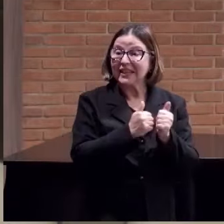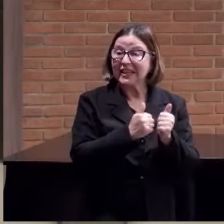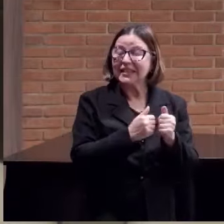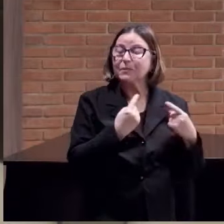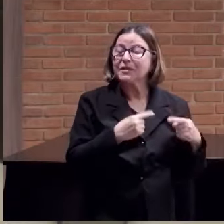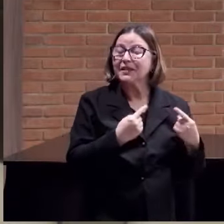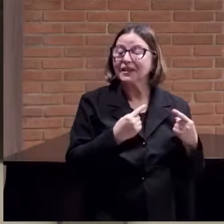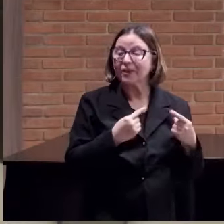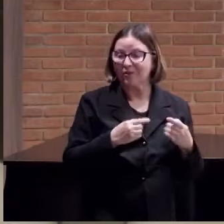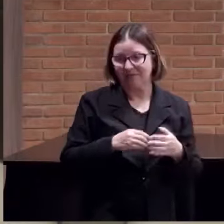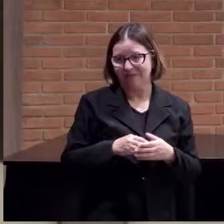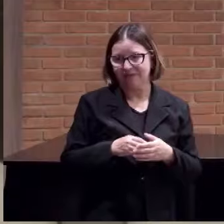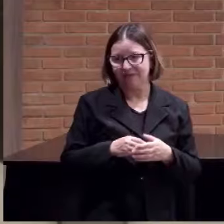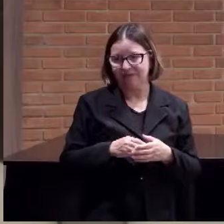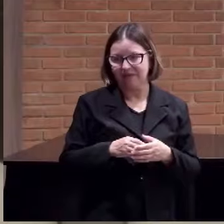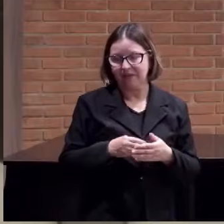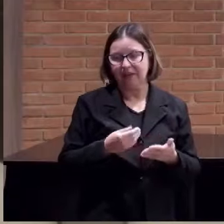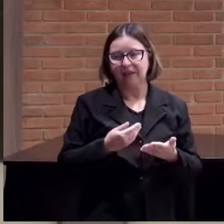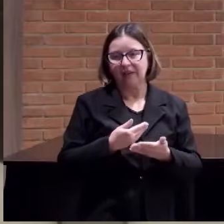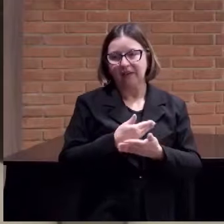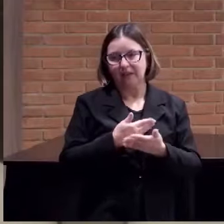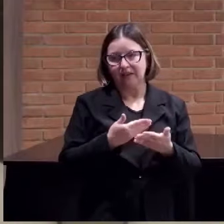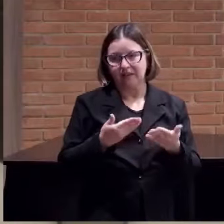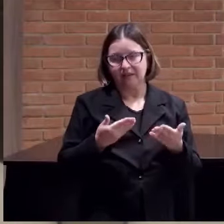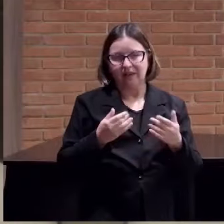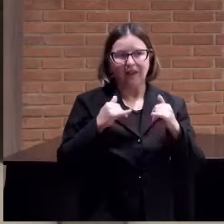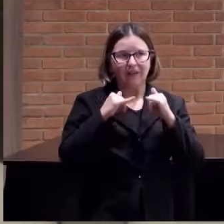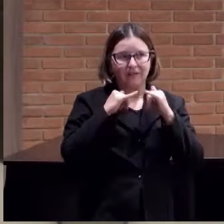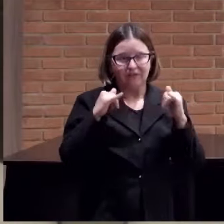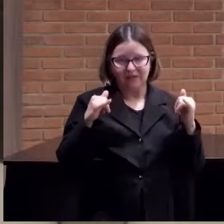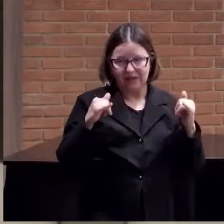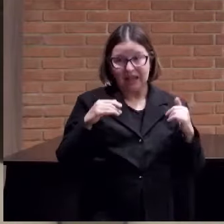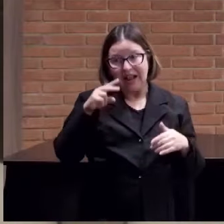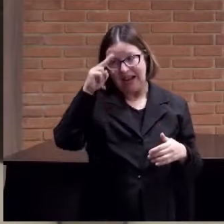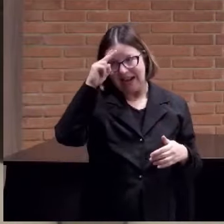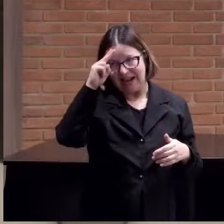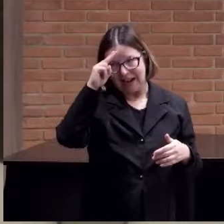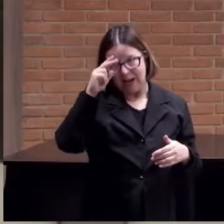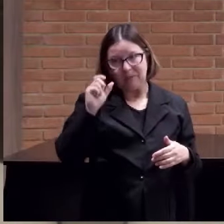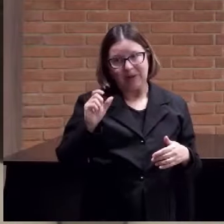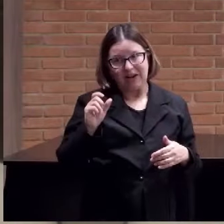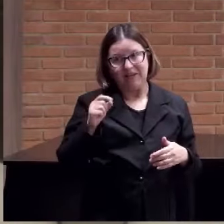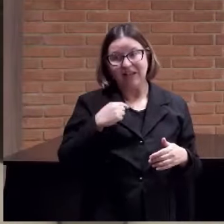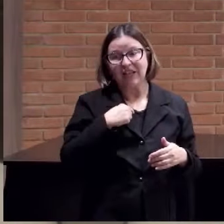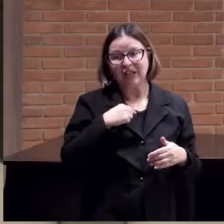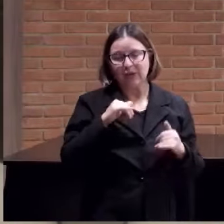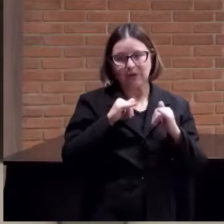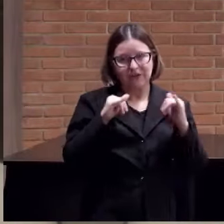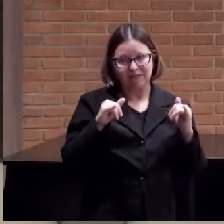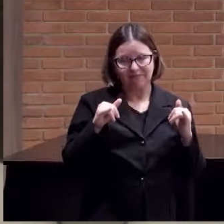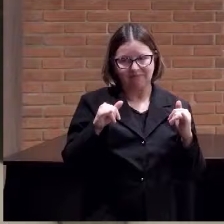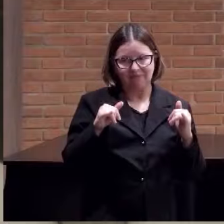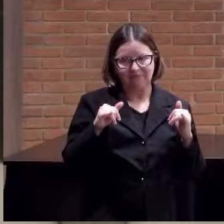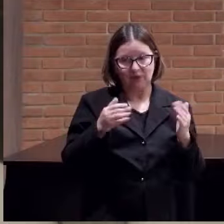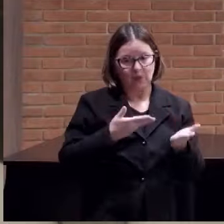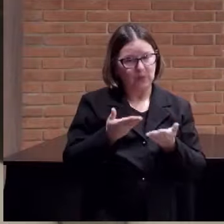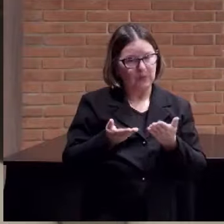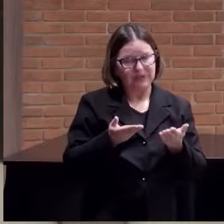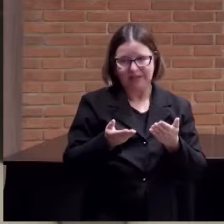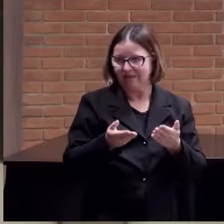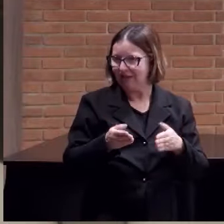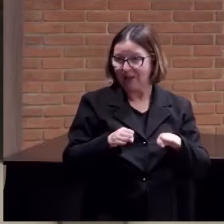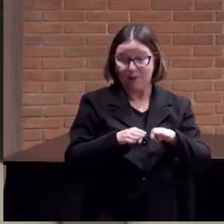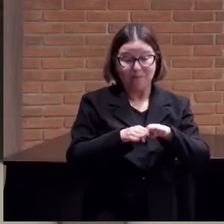E ele disse, lembrai-vos da palavra que eu vos disse, não é o servo maior do que o seu